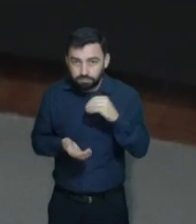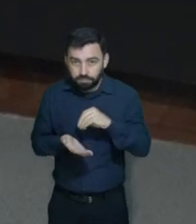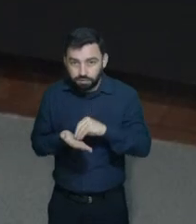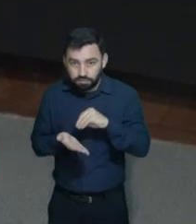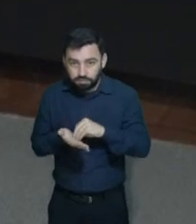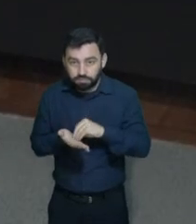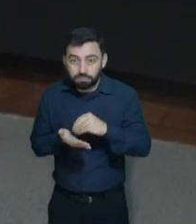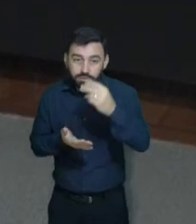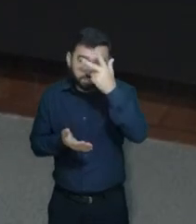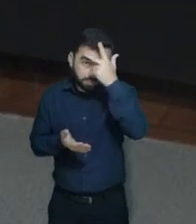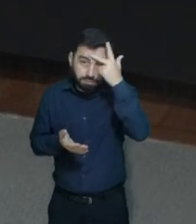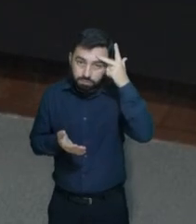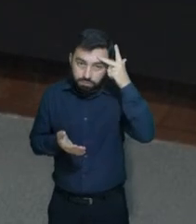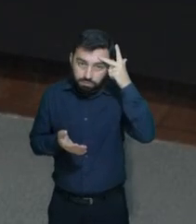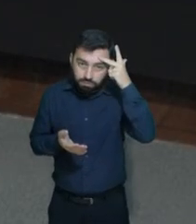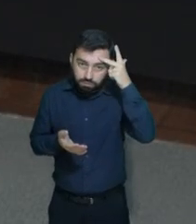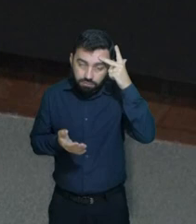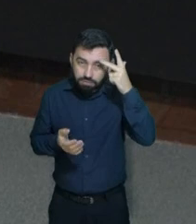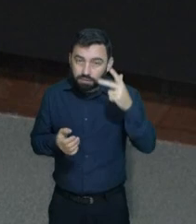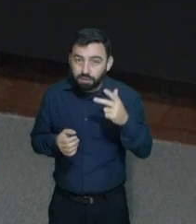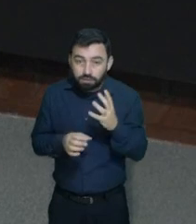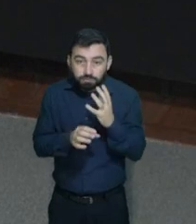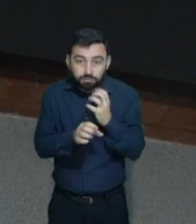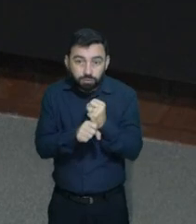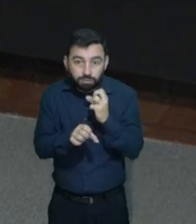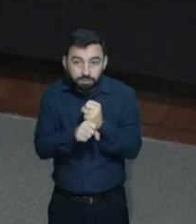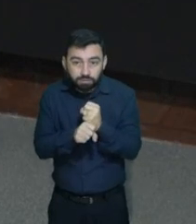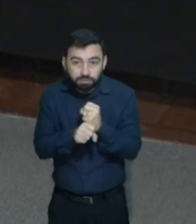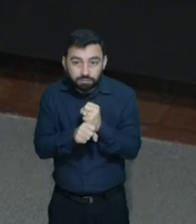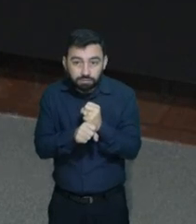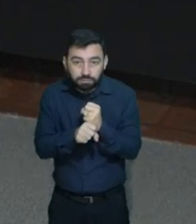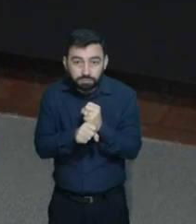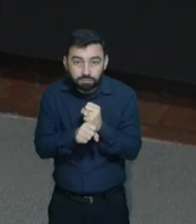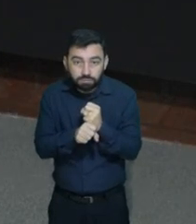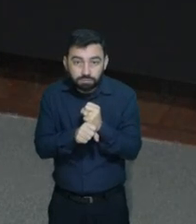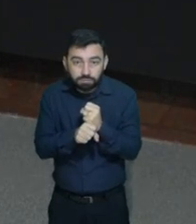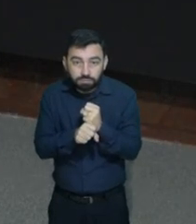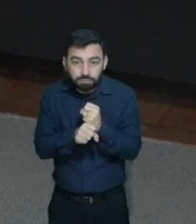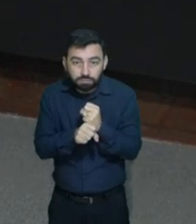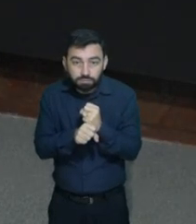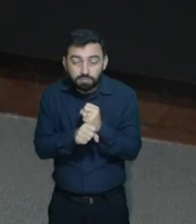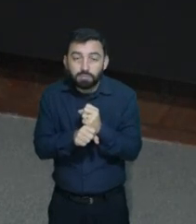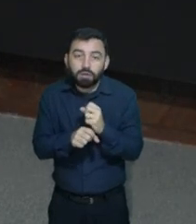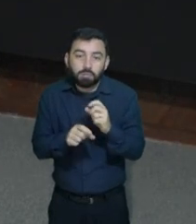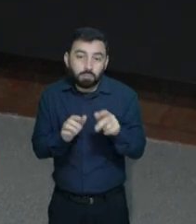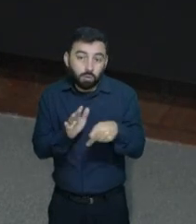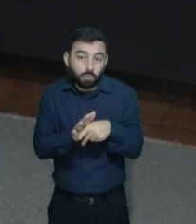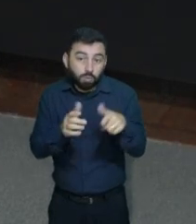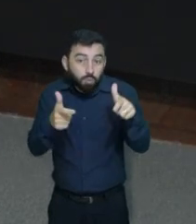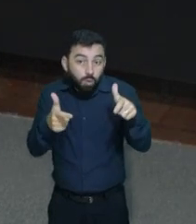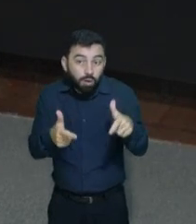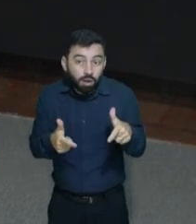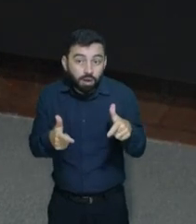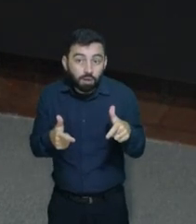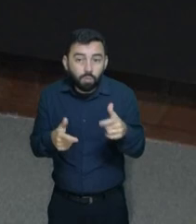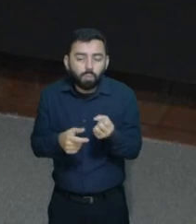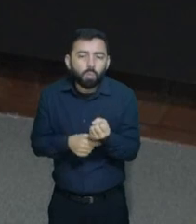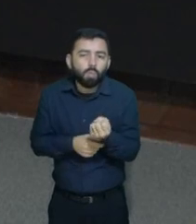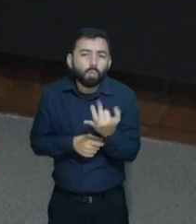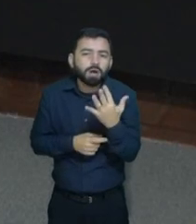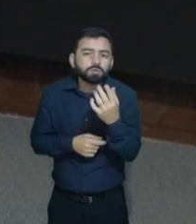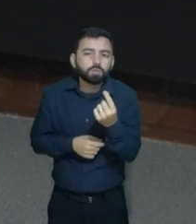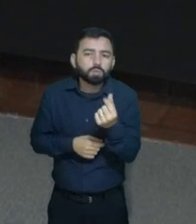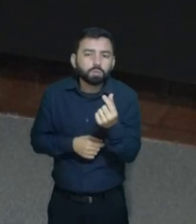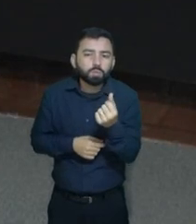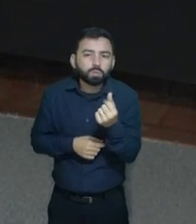Está faltando pessoas fazerem exatamente essas contas. Né? É as contas que a gente tem que fazer localmente de quanto